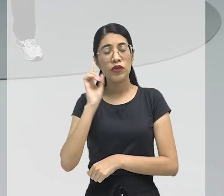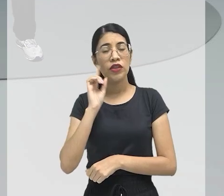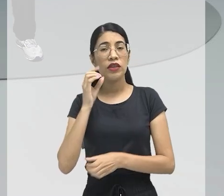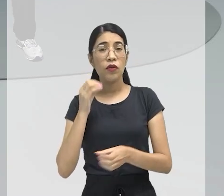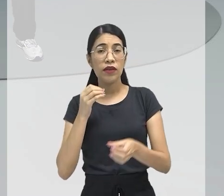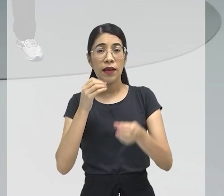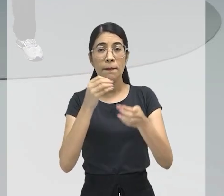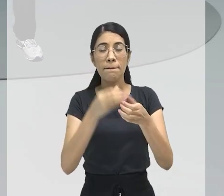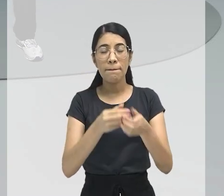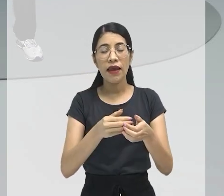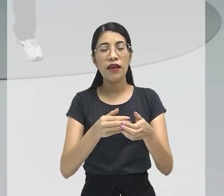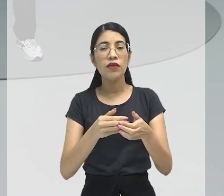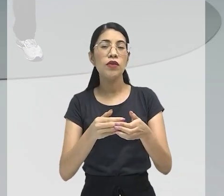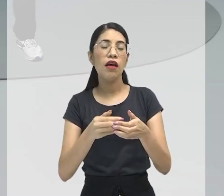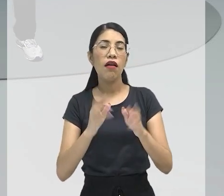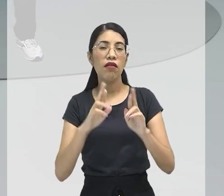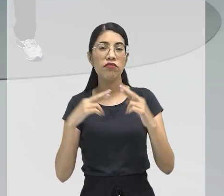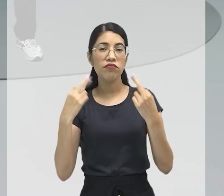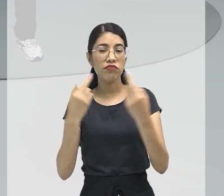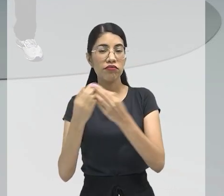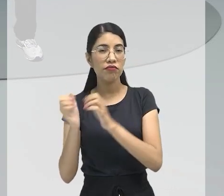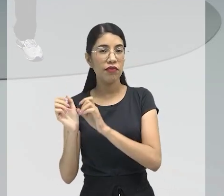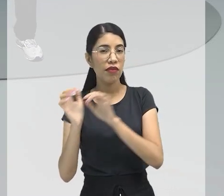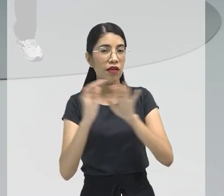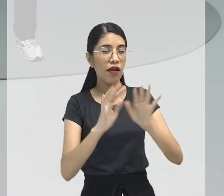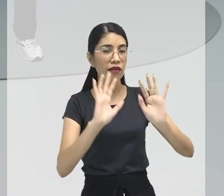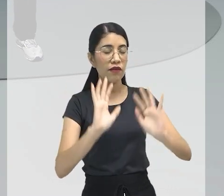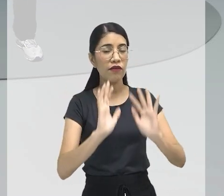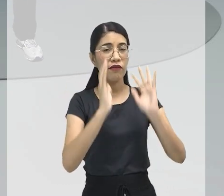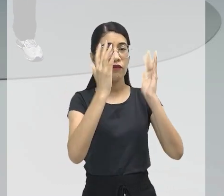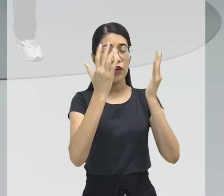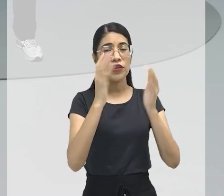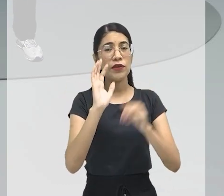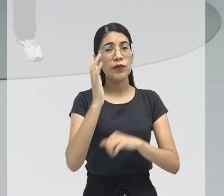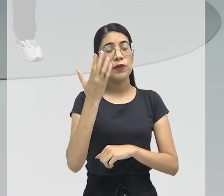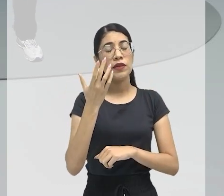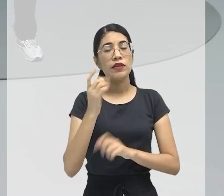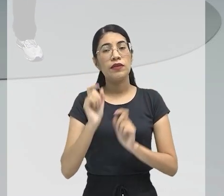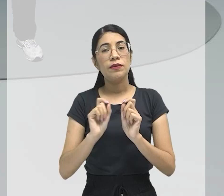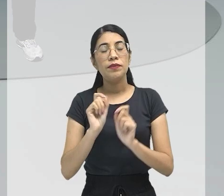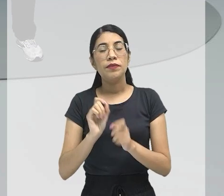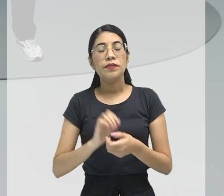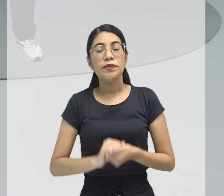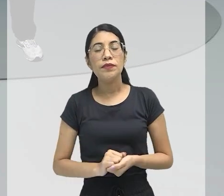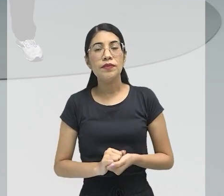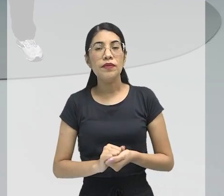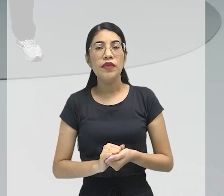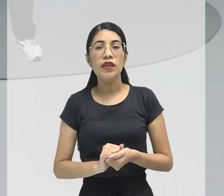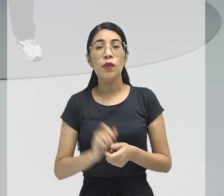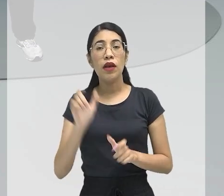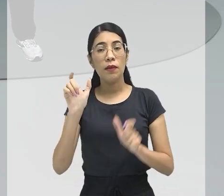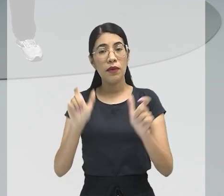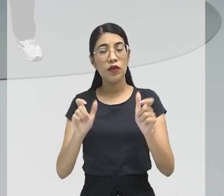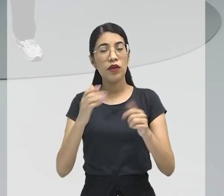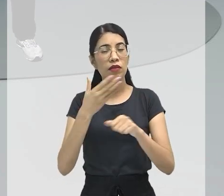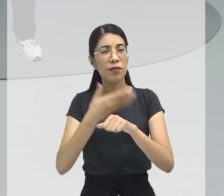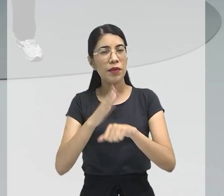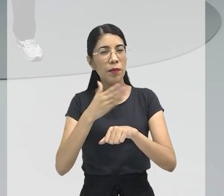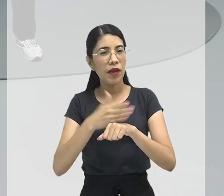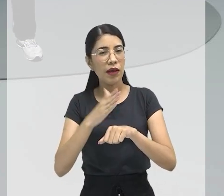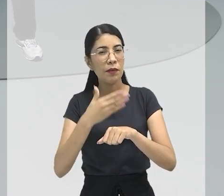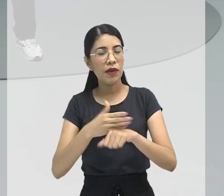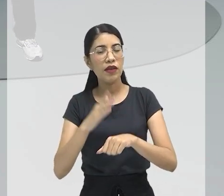próximo, né, a essa reunião aí, esse festejo, essa celebração, esse ritual, né? Os lutadores treinam todos os